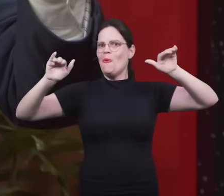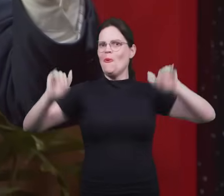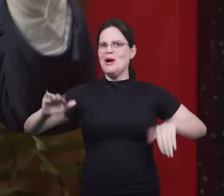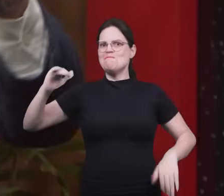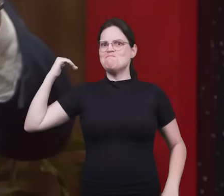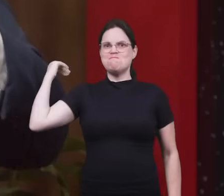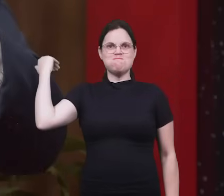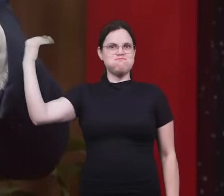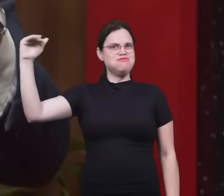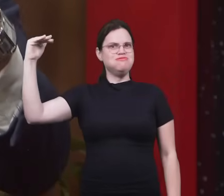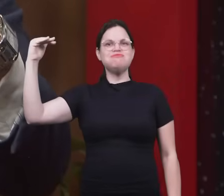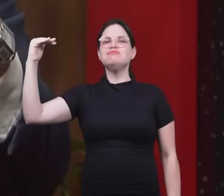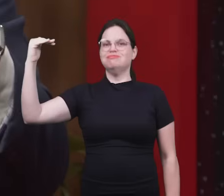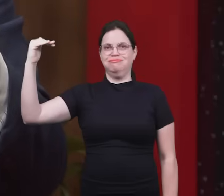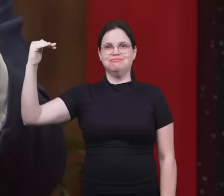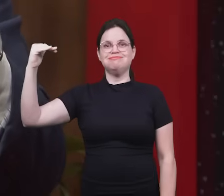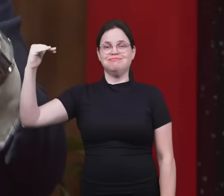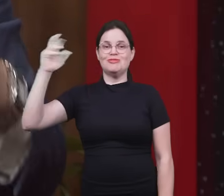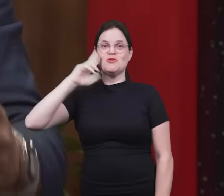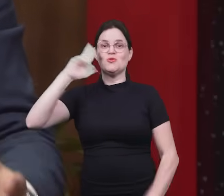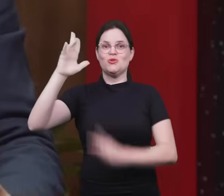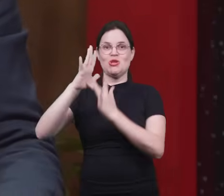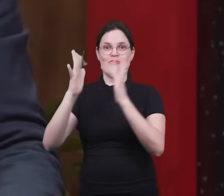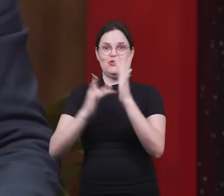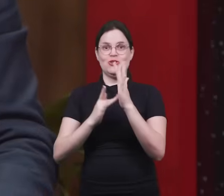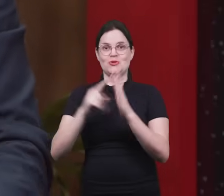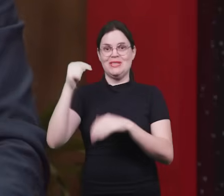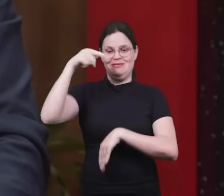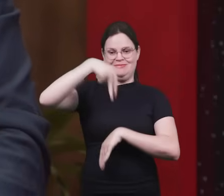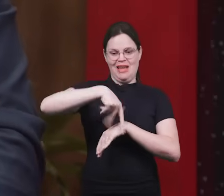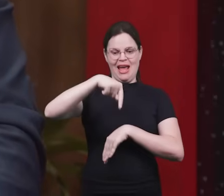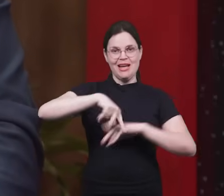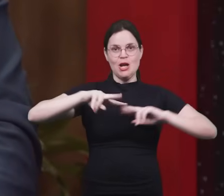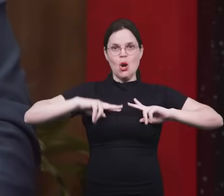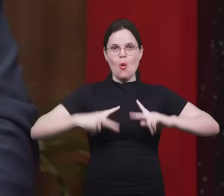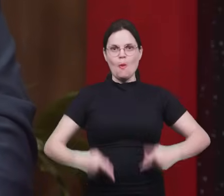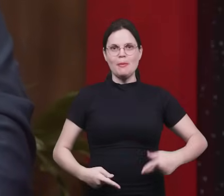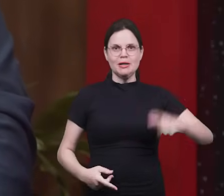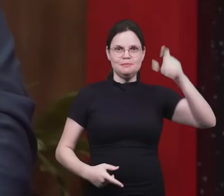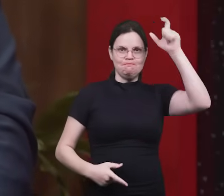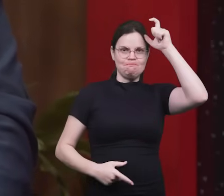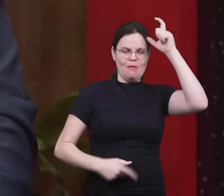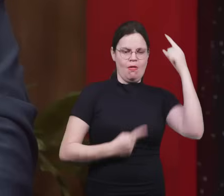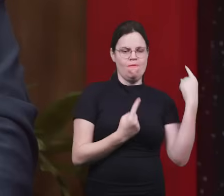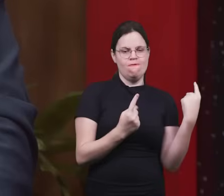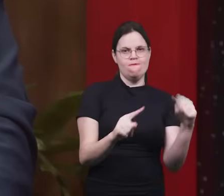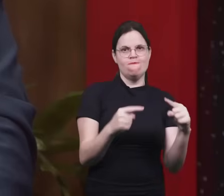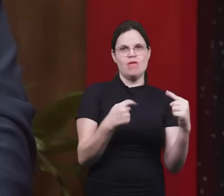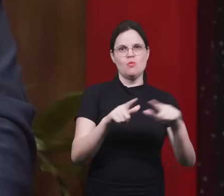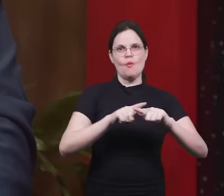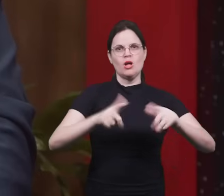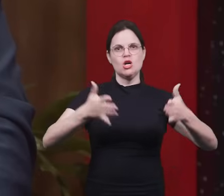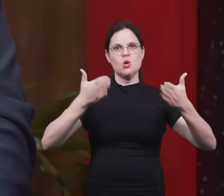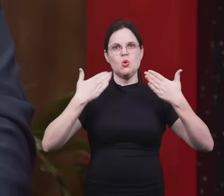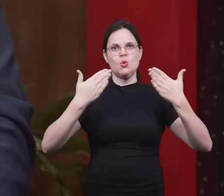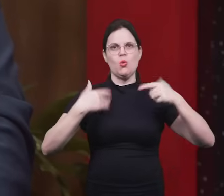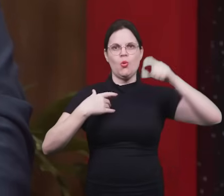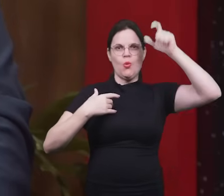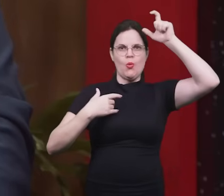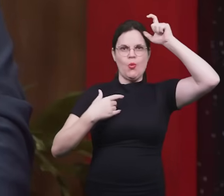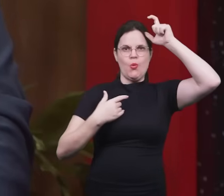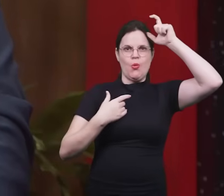Glória a Deus. Glória a Jesus. Quando o Senhor Jesus é tentado, a proposta do inimigo é, ele apresentou os reinos do